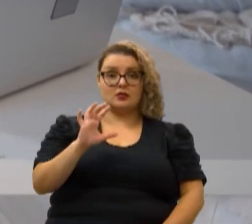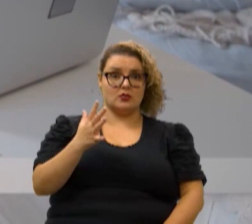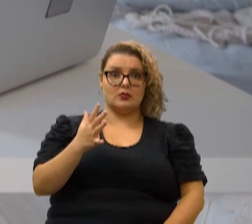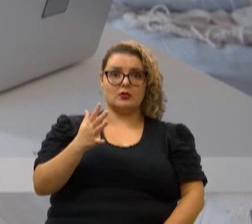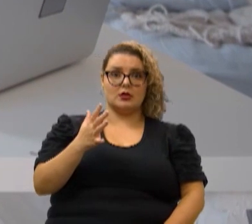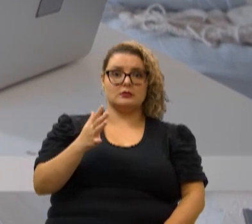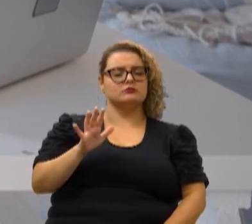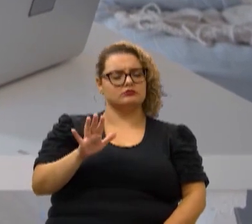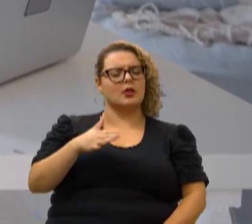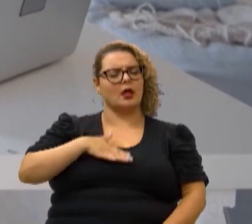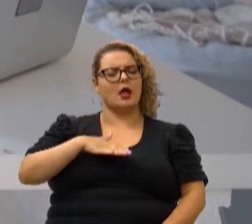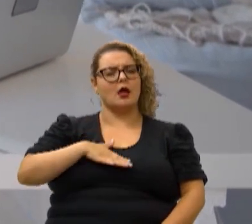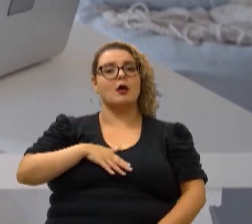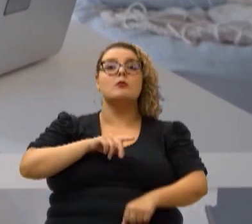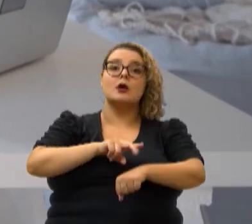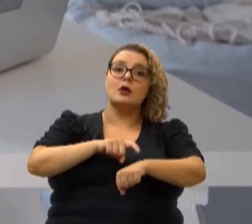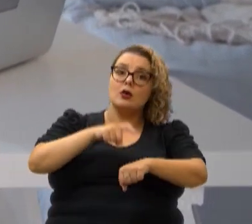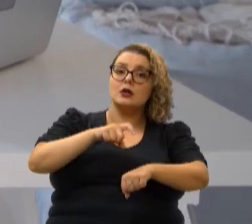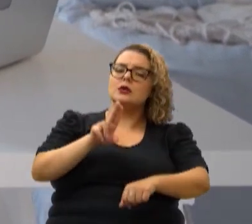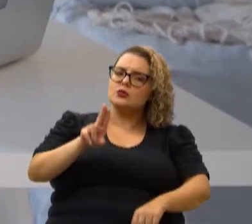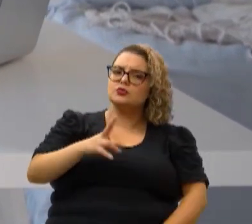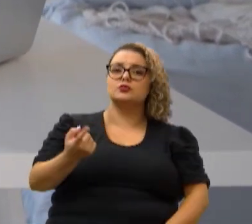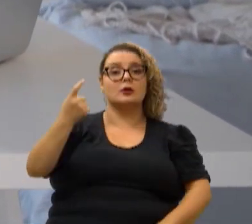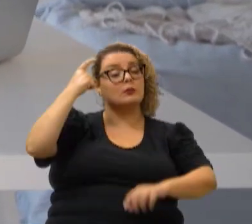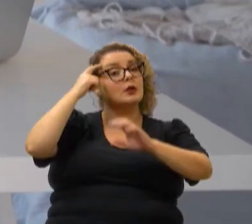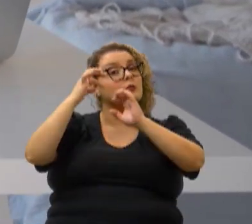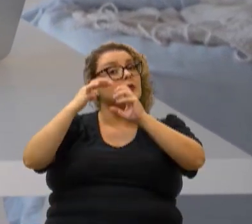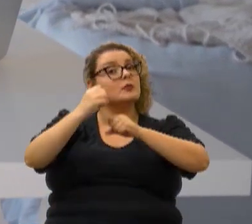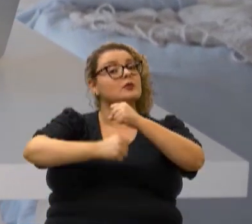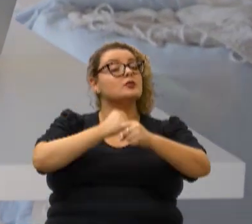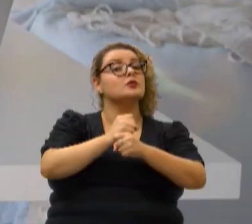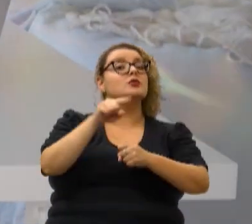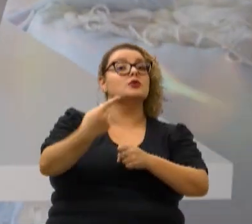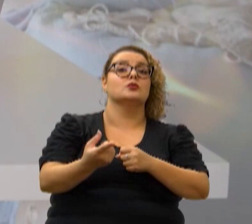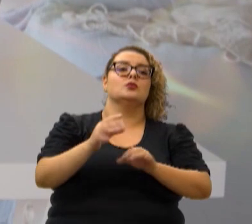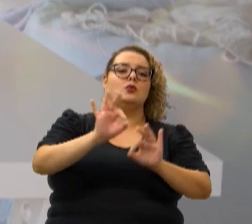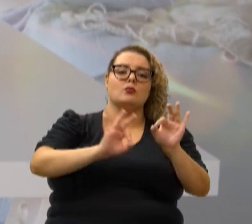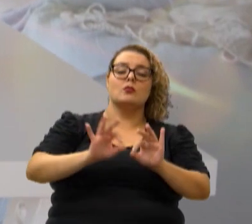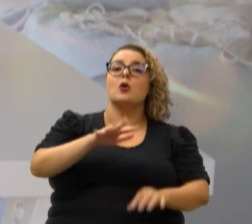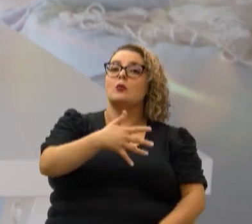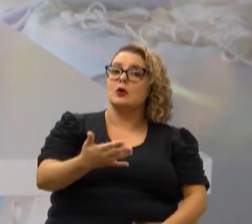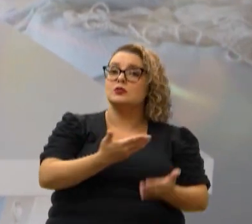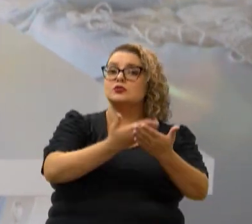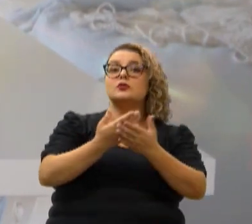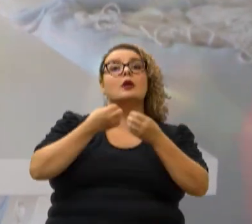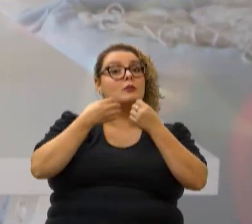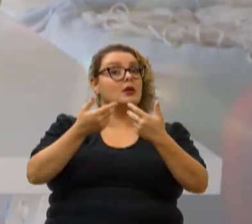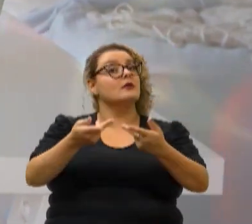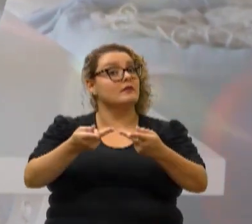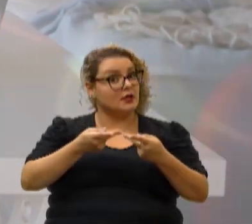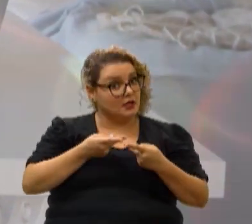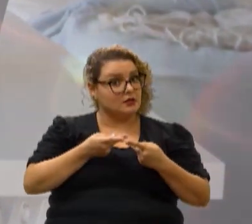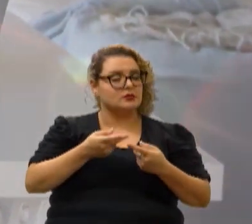tenha acontecido, utilize esse momento do final do ano para repensar o ano que vem. Um plano de estudos é muito bem-vindo,